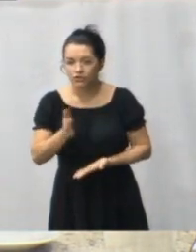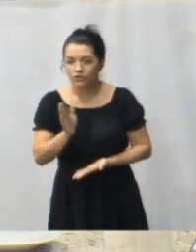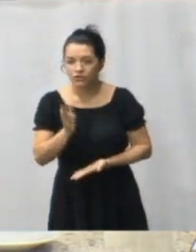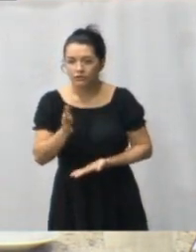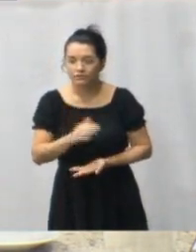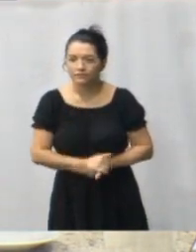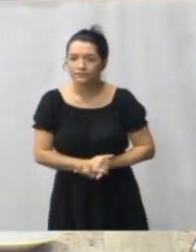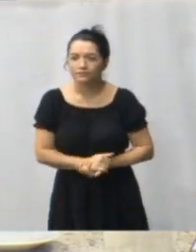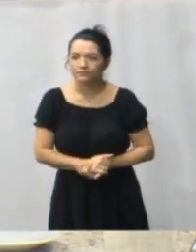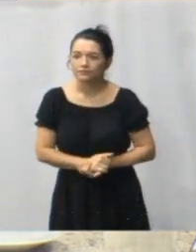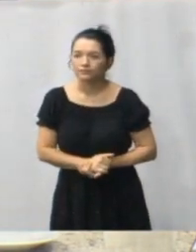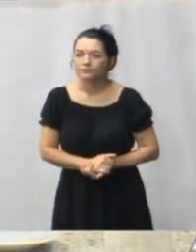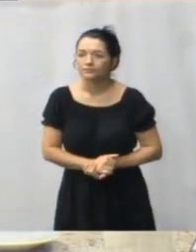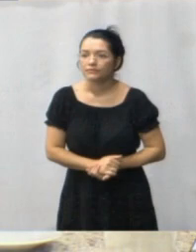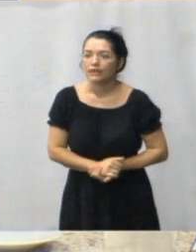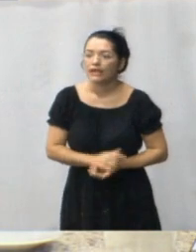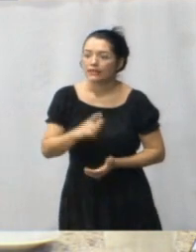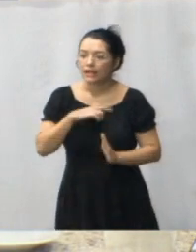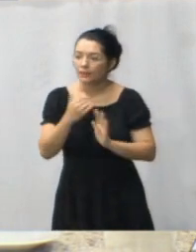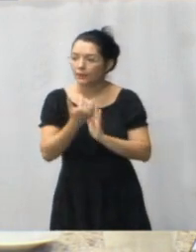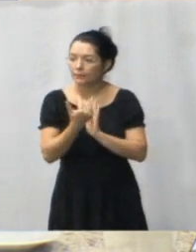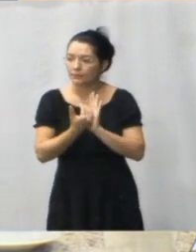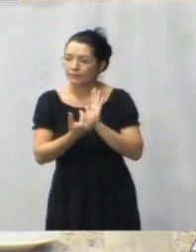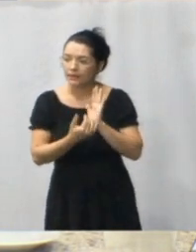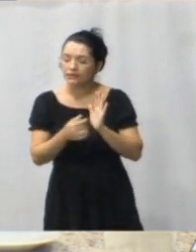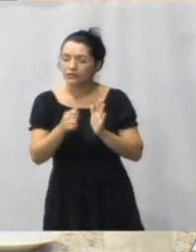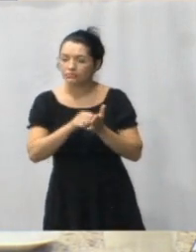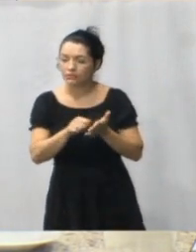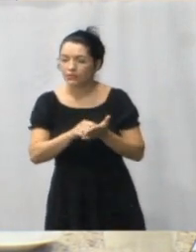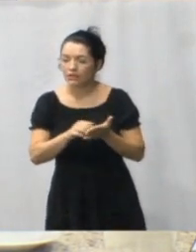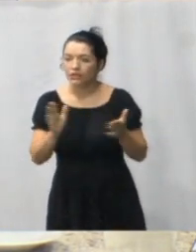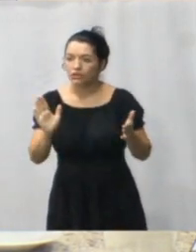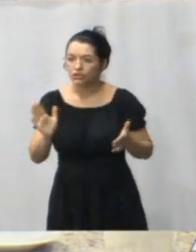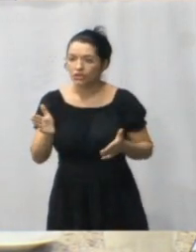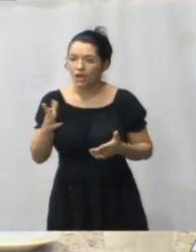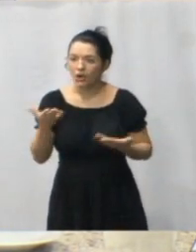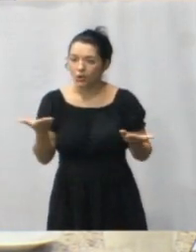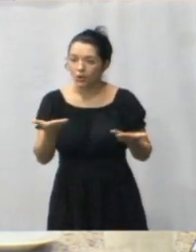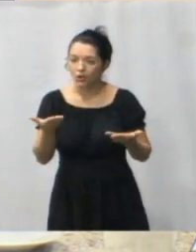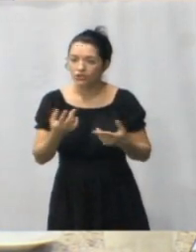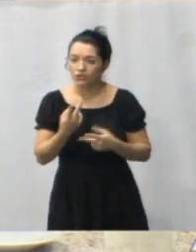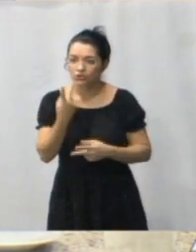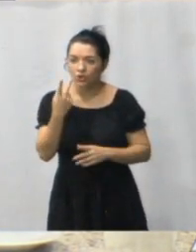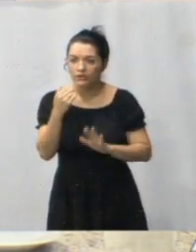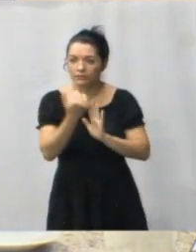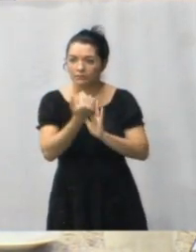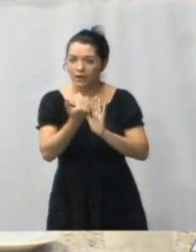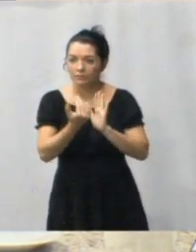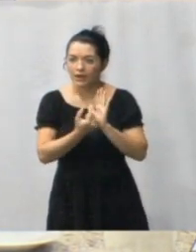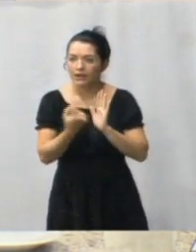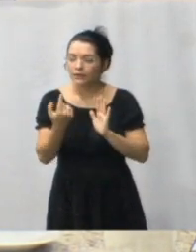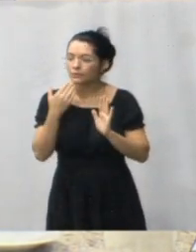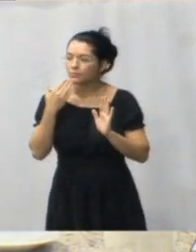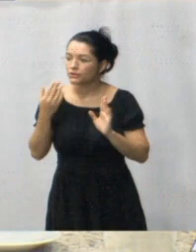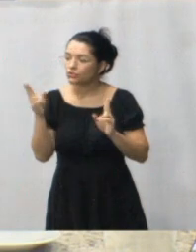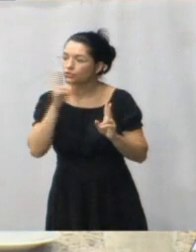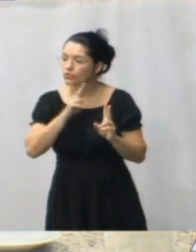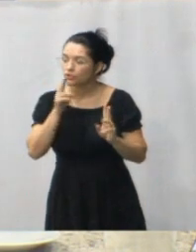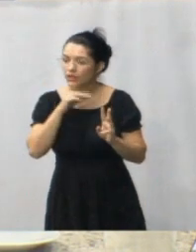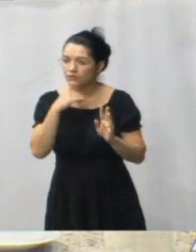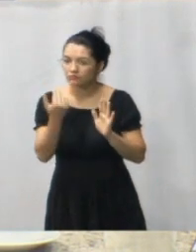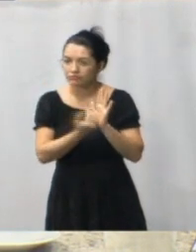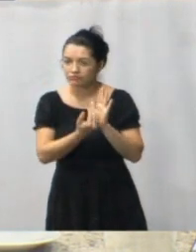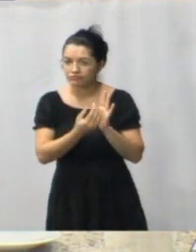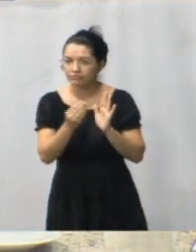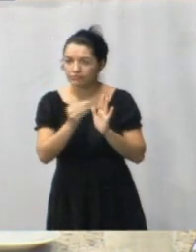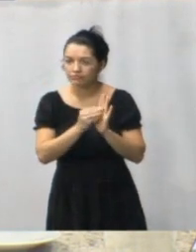Temos uma pauta prevista para hoje, dois itens de pauta e o pedido de urgência do vereador Maurício Leite. Davi, questão